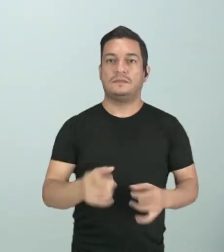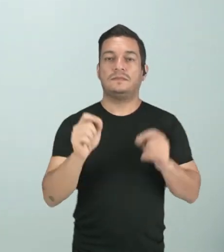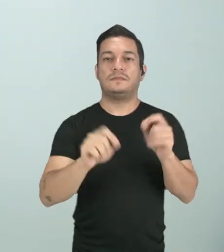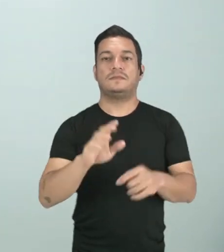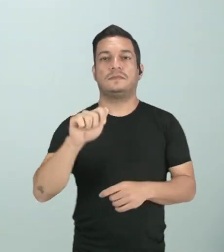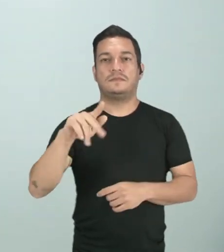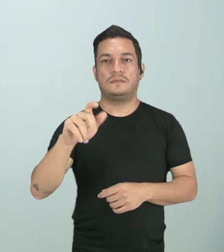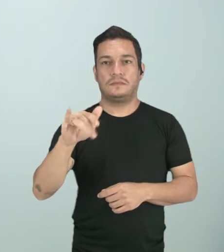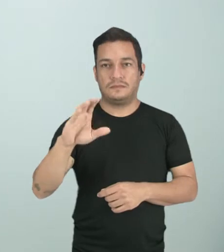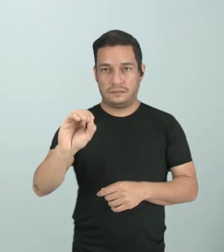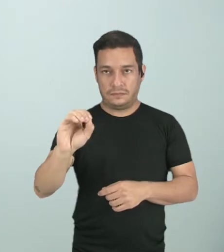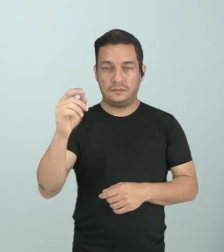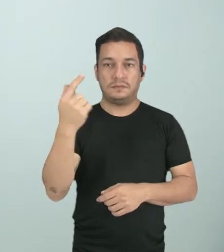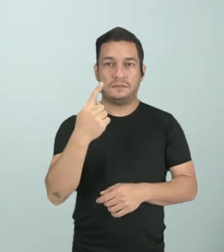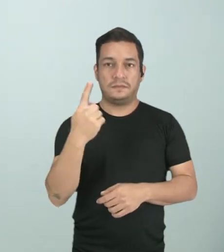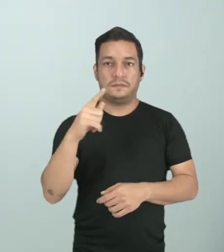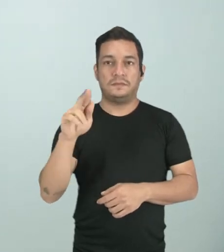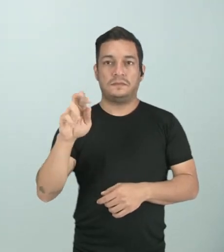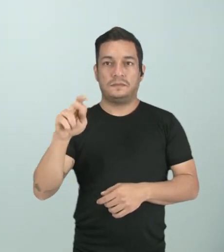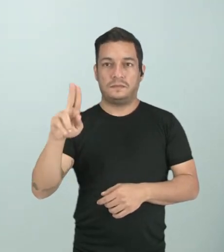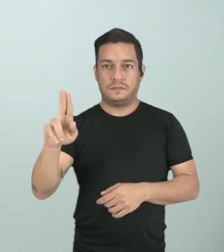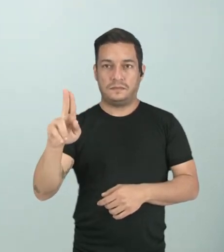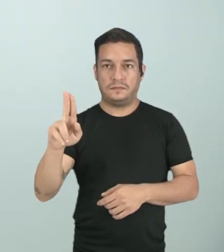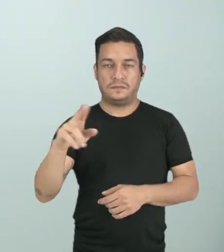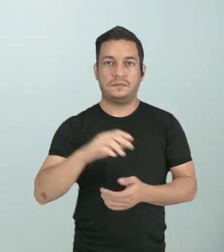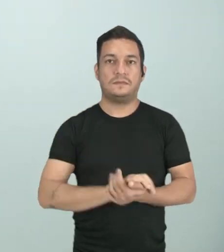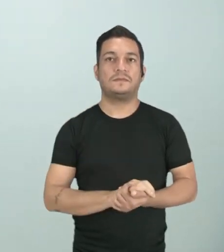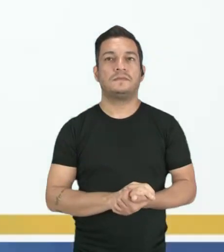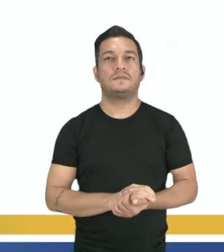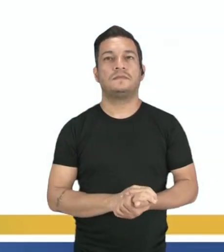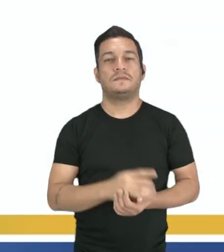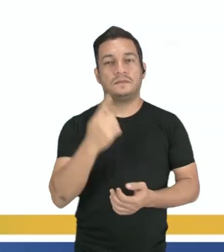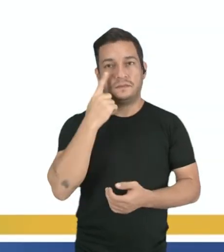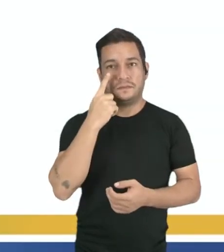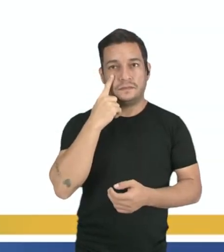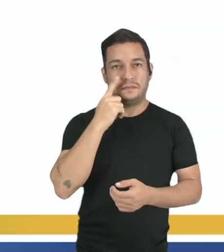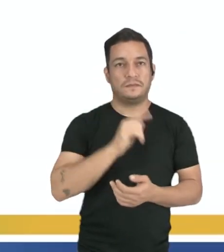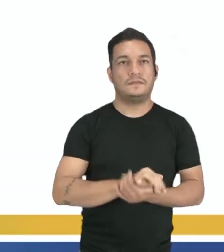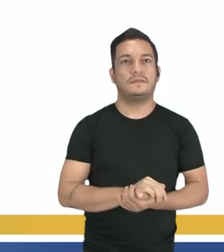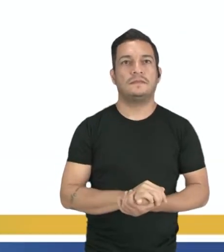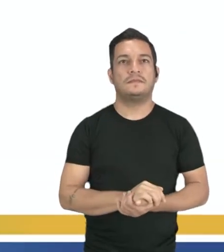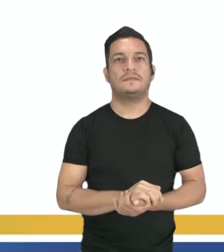equação polinomial do primeiro grau com duas incógnitas. Acompanhe comigo.